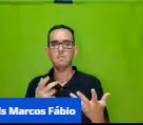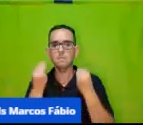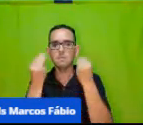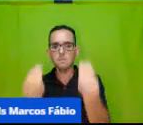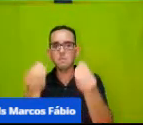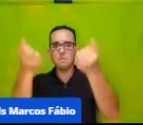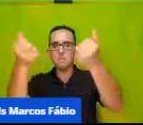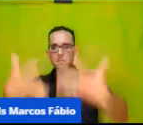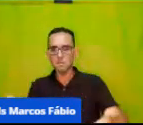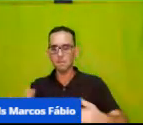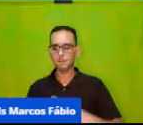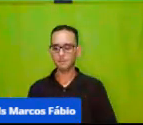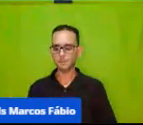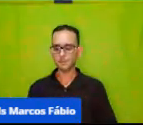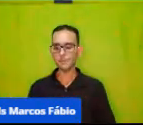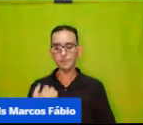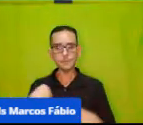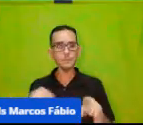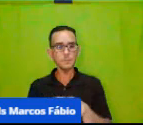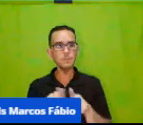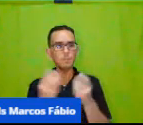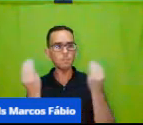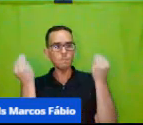aplicações. E eu gostaria de destacar